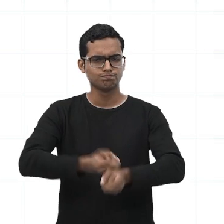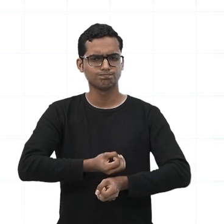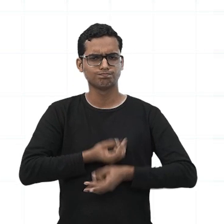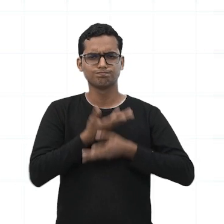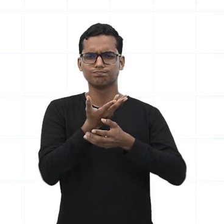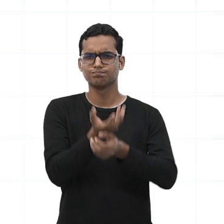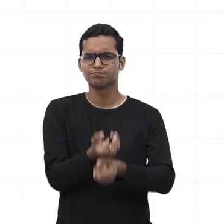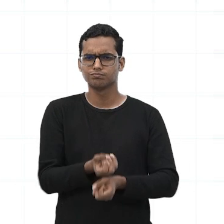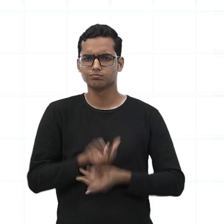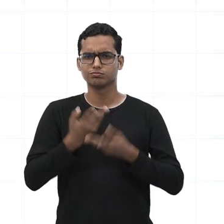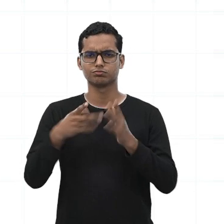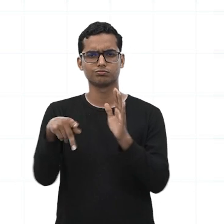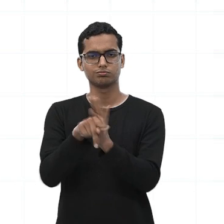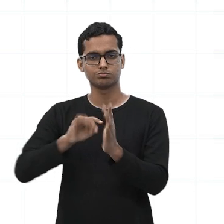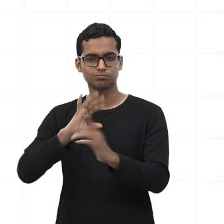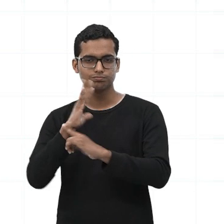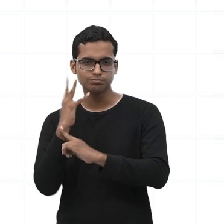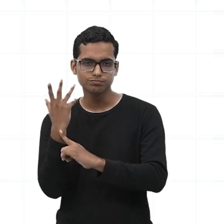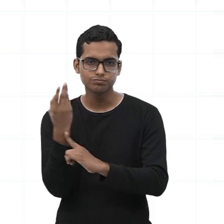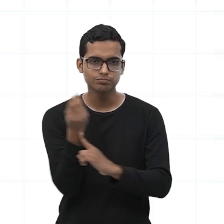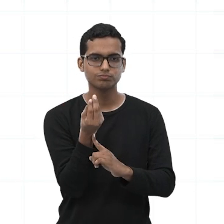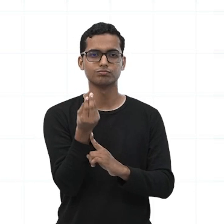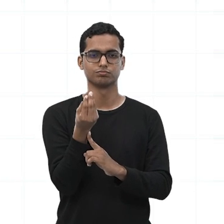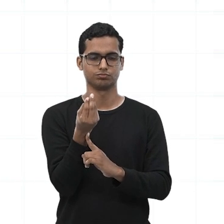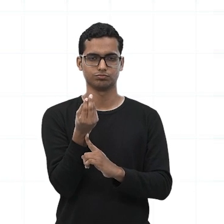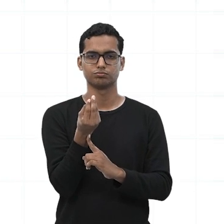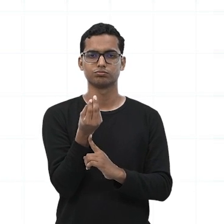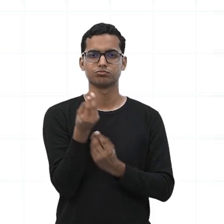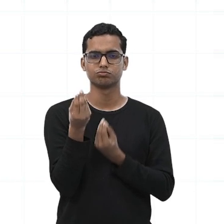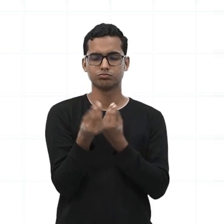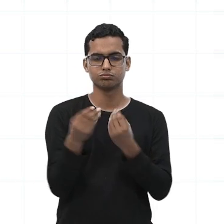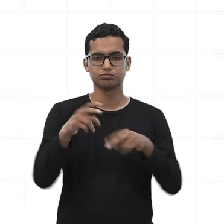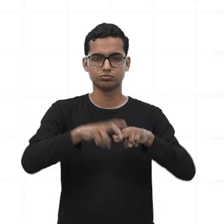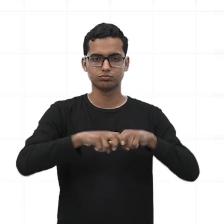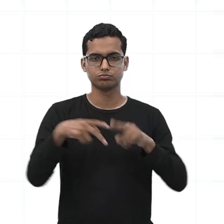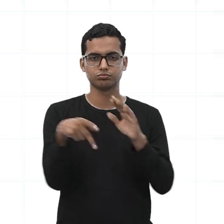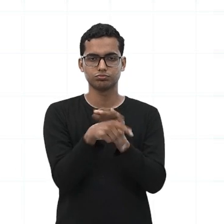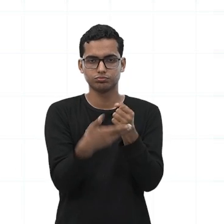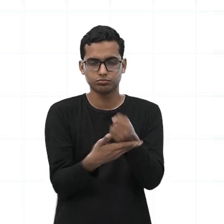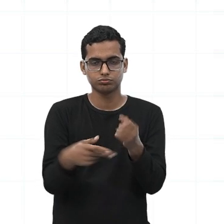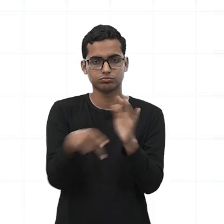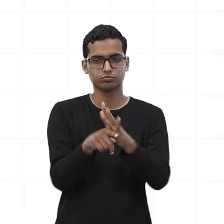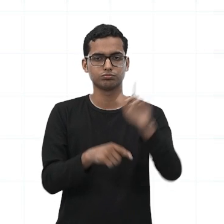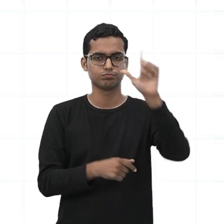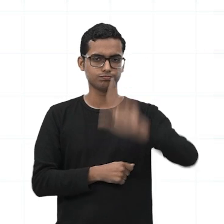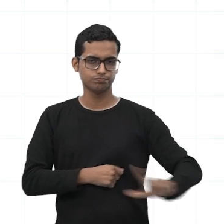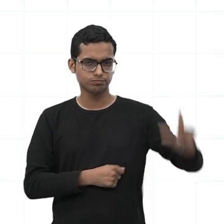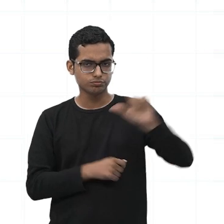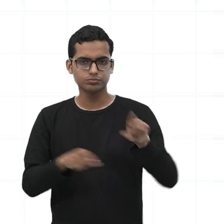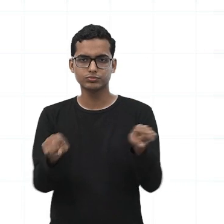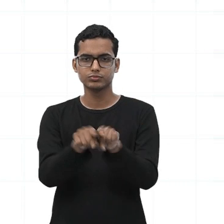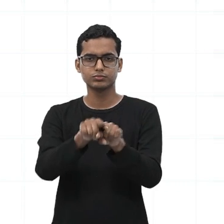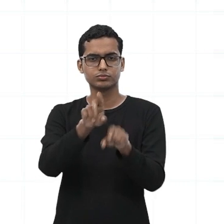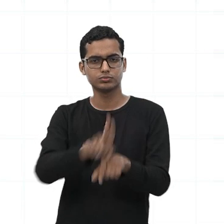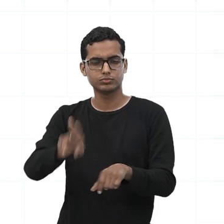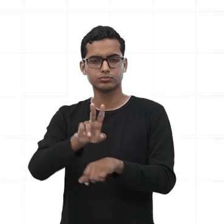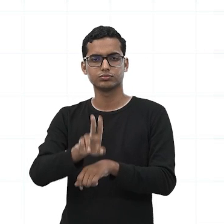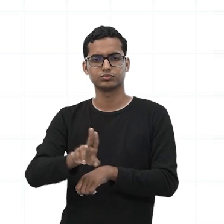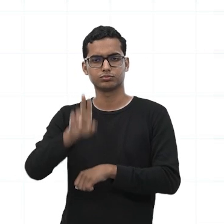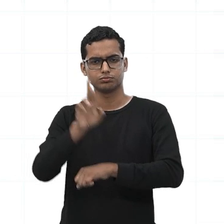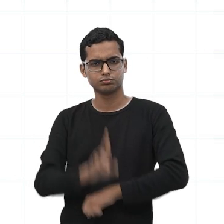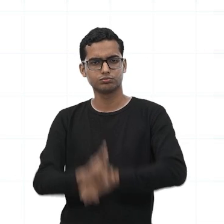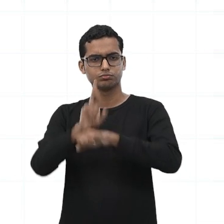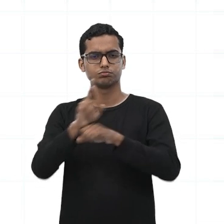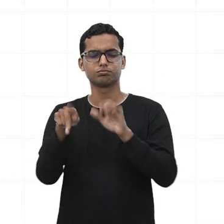manifestação artística, geralmente baseado na literatura, e que emprega recursos das artes visuais